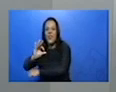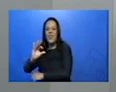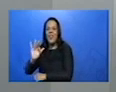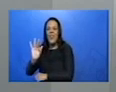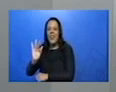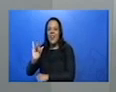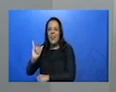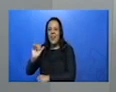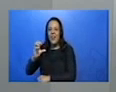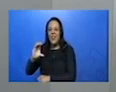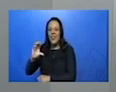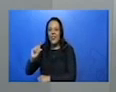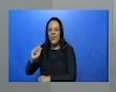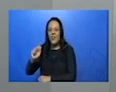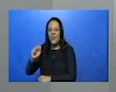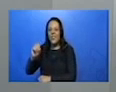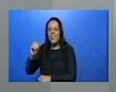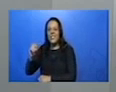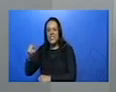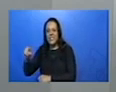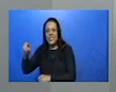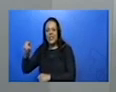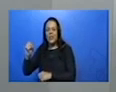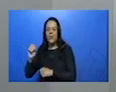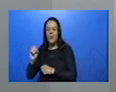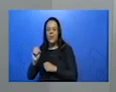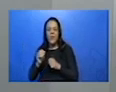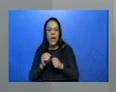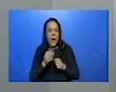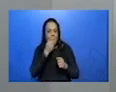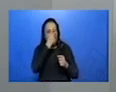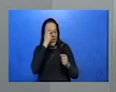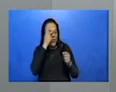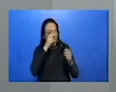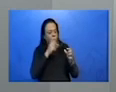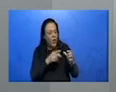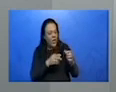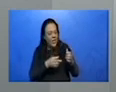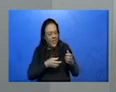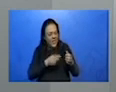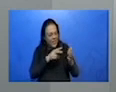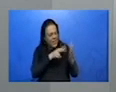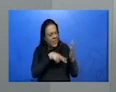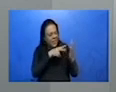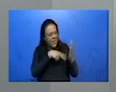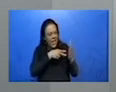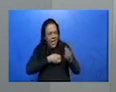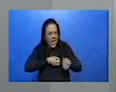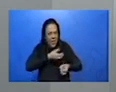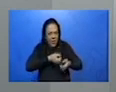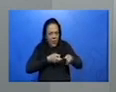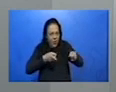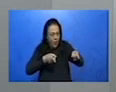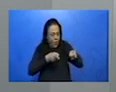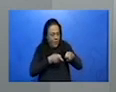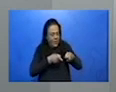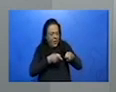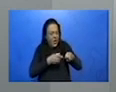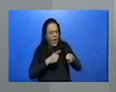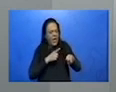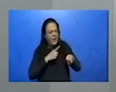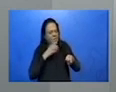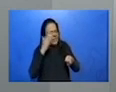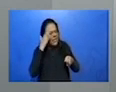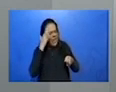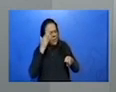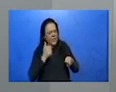lê aquele livro, lê aquela resenha ou a sinopse, a pessoa vai ter uma ideia melhor do que encontrar ali, se ele vai gostar ou